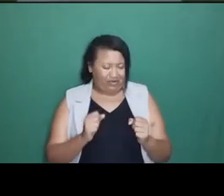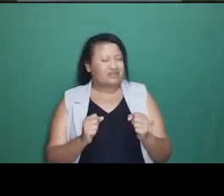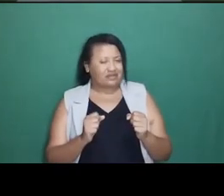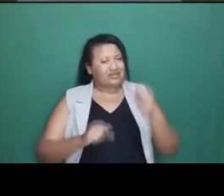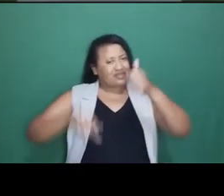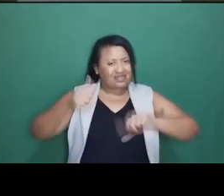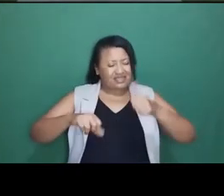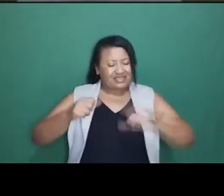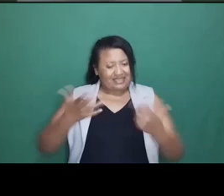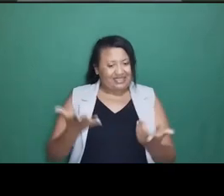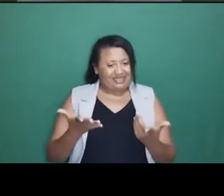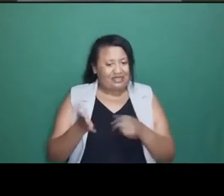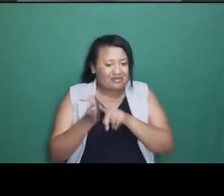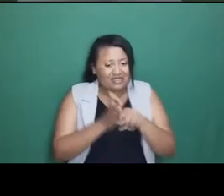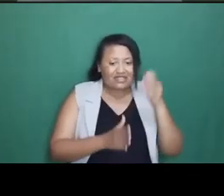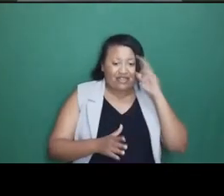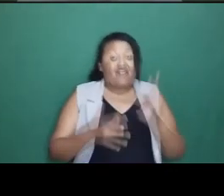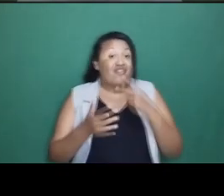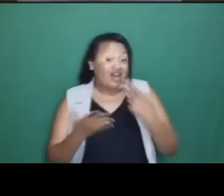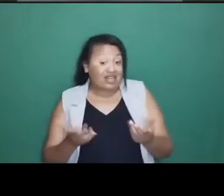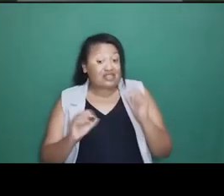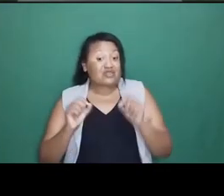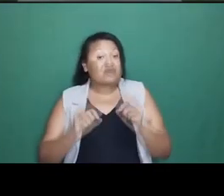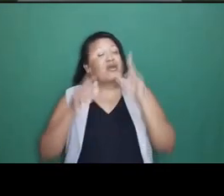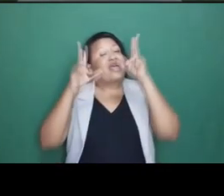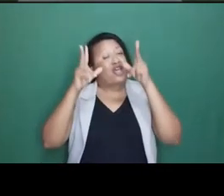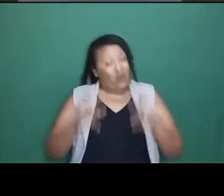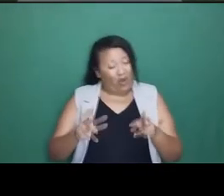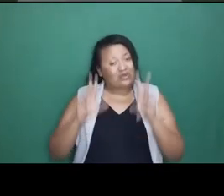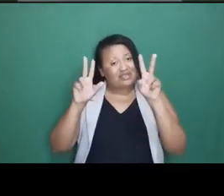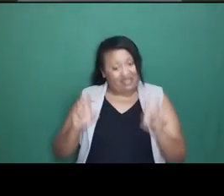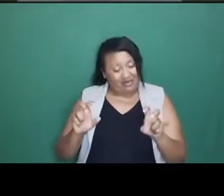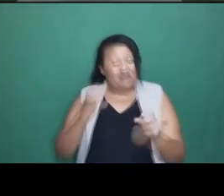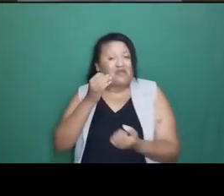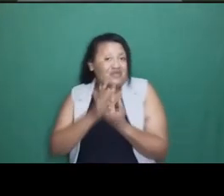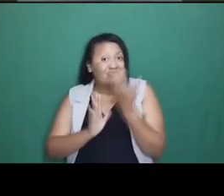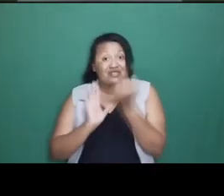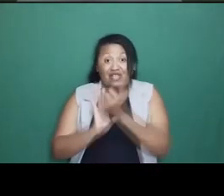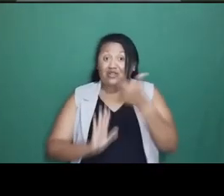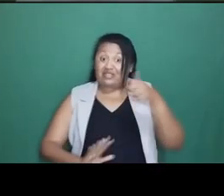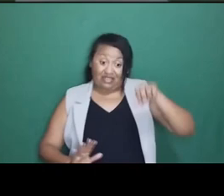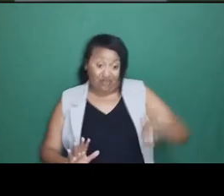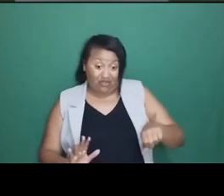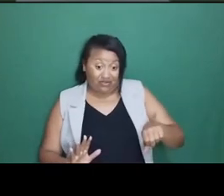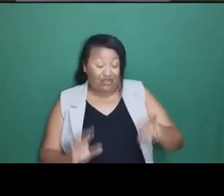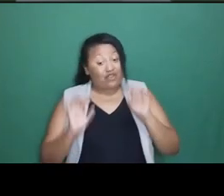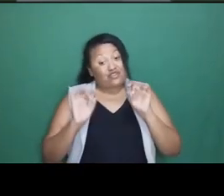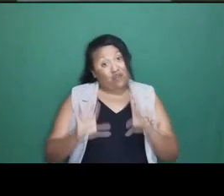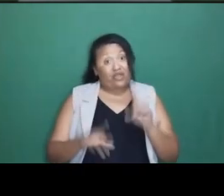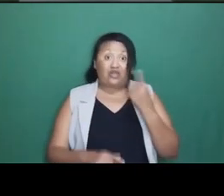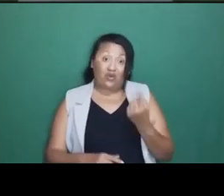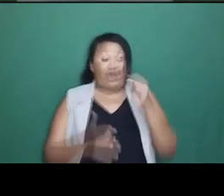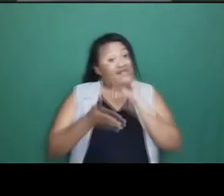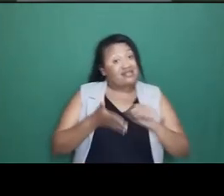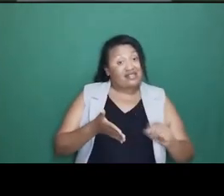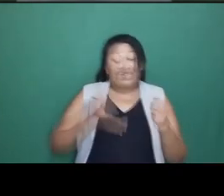falam sobre a visão temática não é foram produzidas do século XIX só que uma é